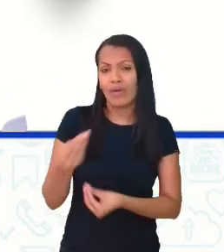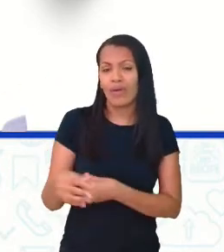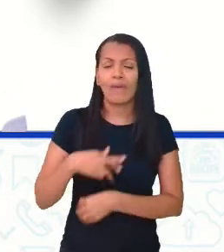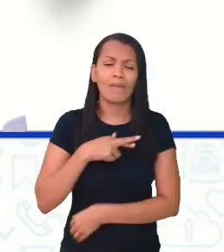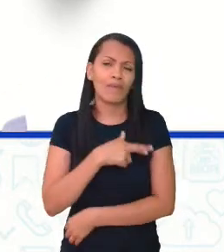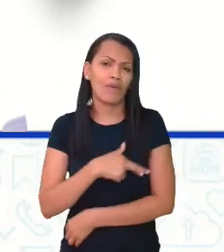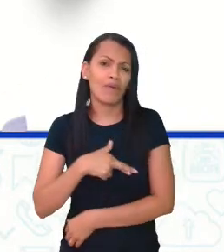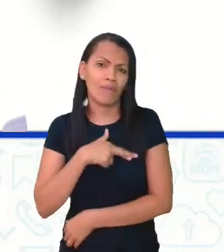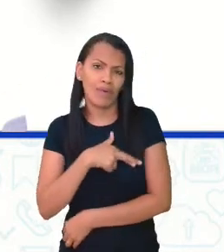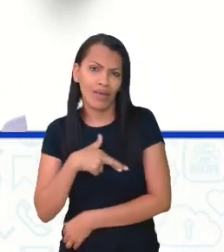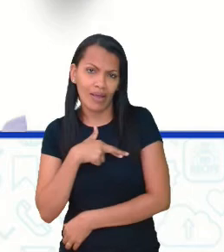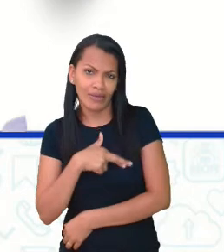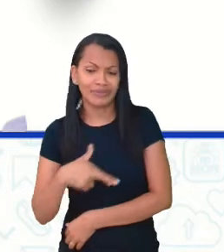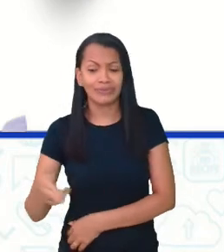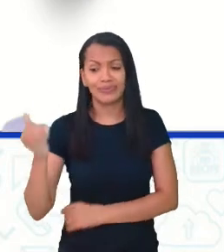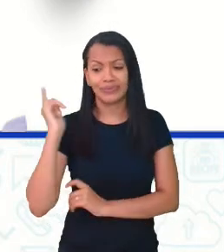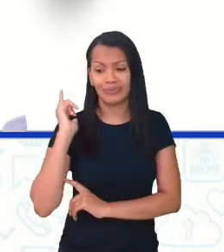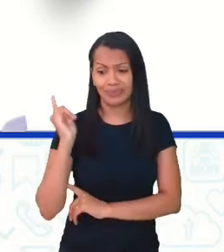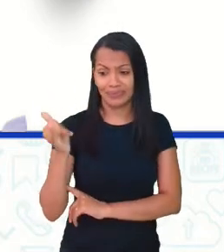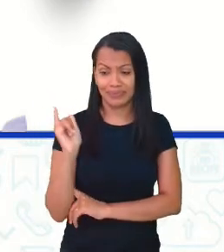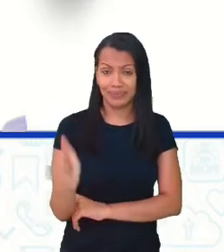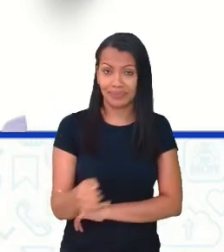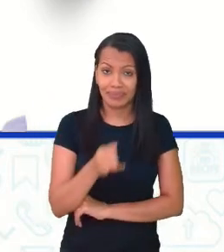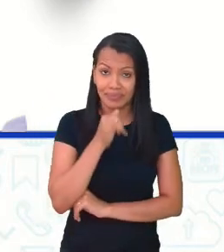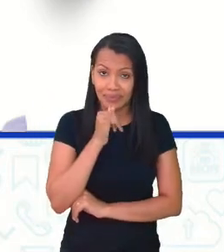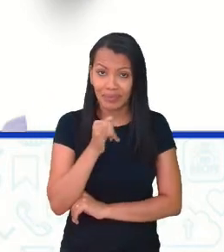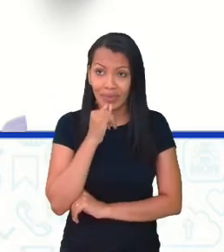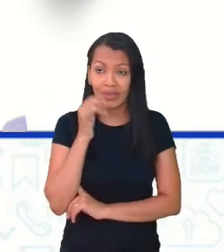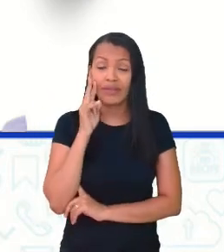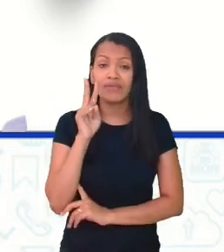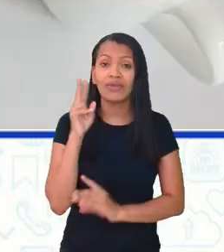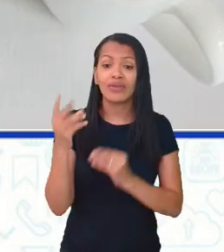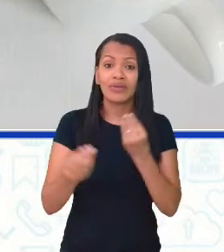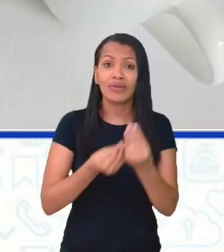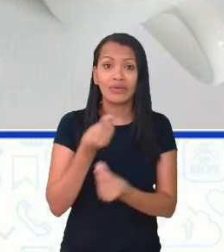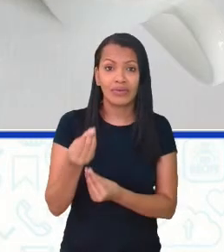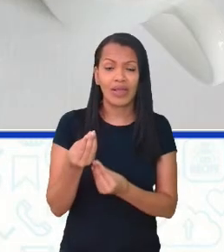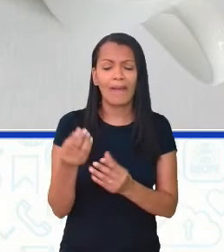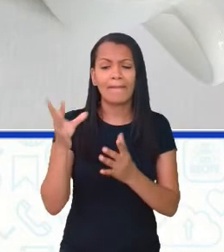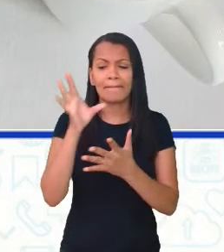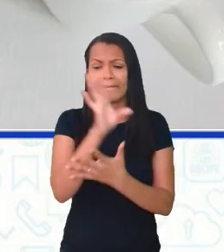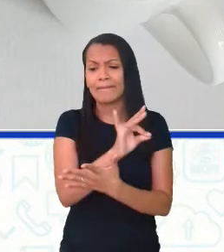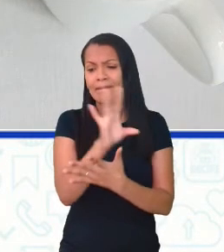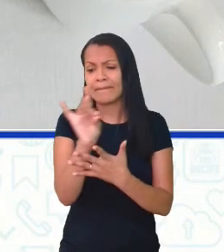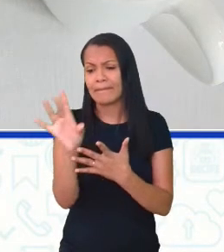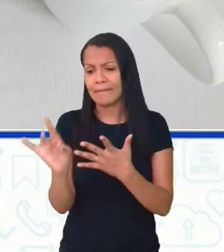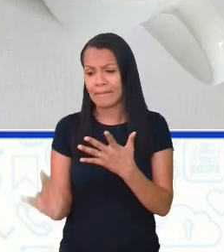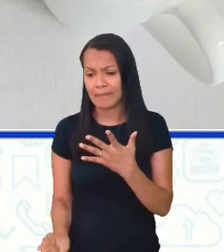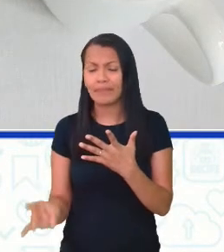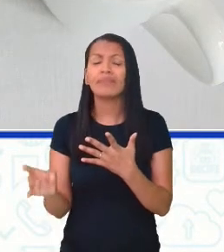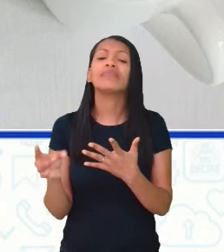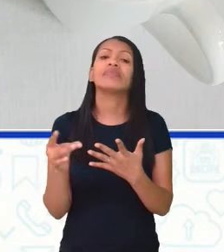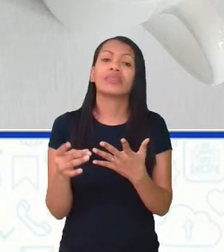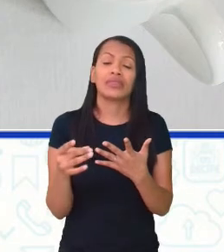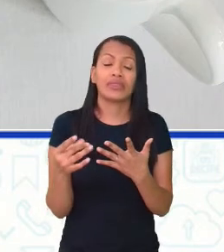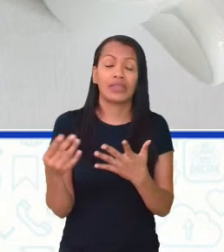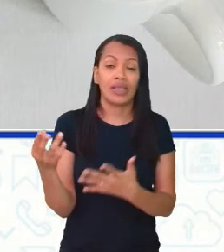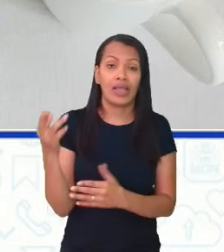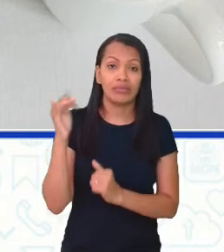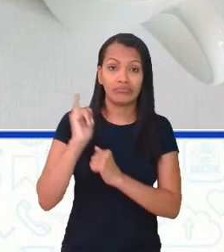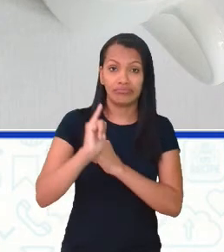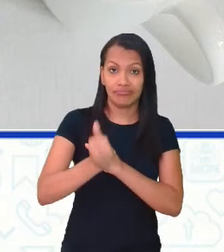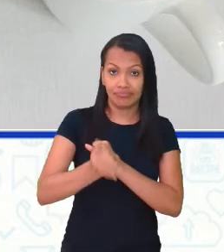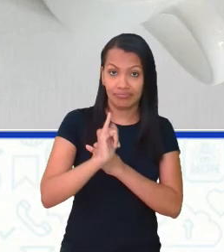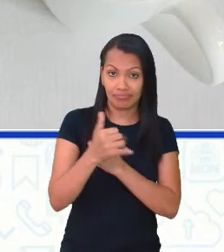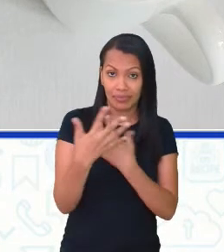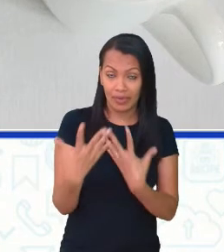um conto, por exemplo. A gente vai ver as peculiaridades da crônica, tá? Mas antes da gente pensar num conceito de